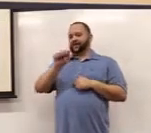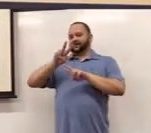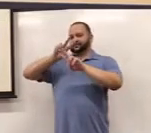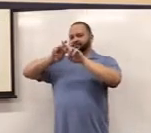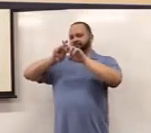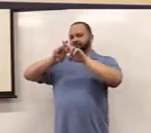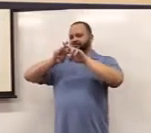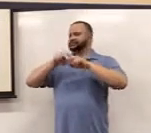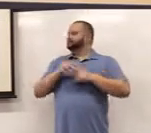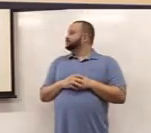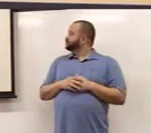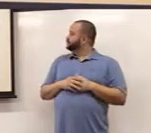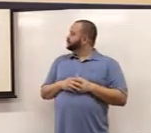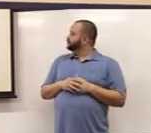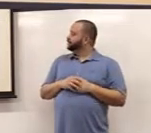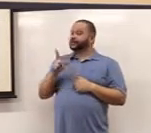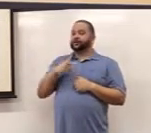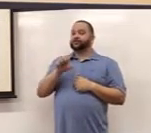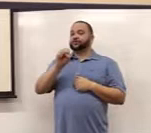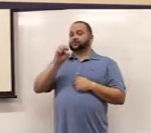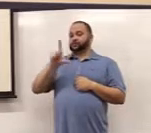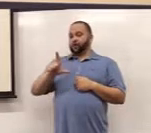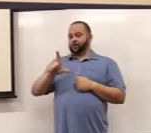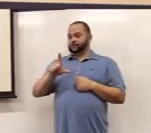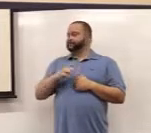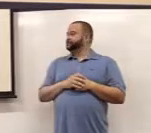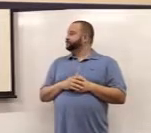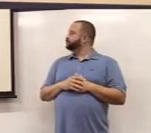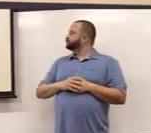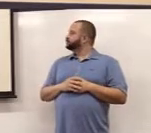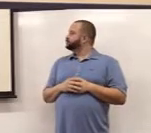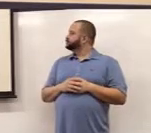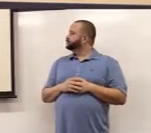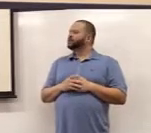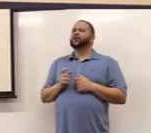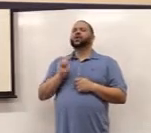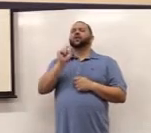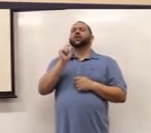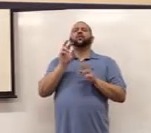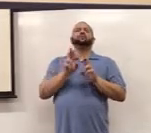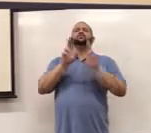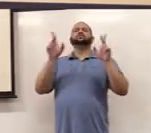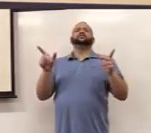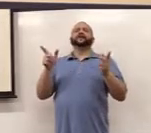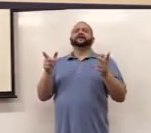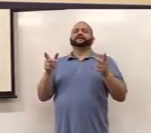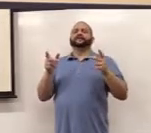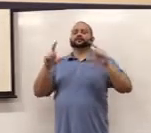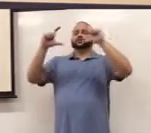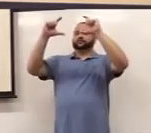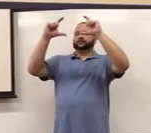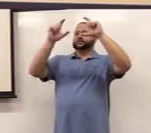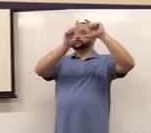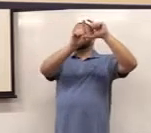escala, e sol. Eu manter a mesma estrutura, eu tenho que alterar uma nota. Qual é a diferença, então, da escala de